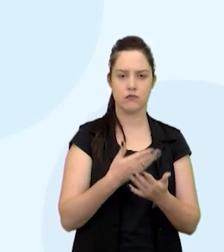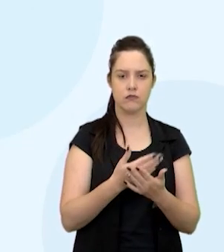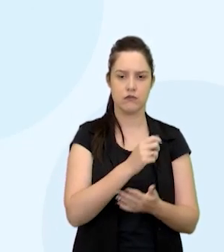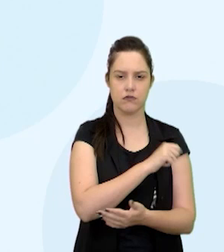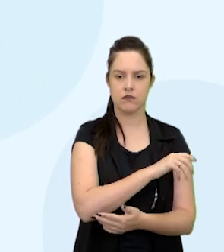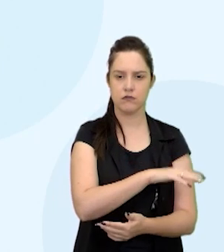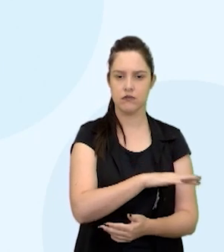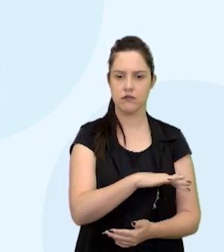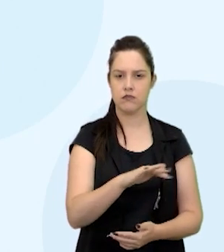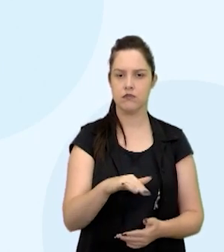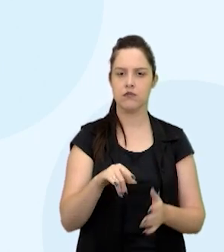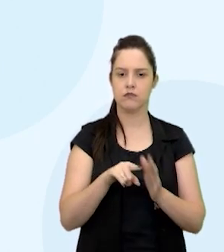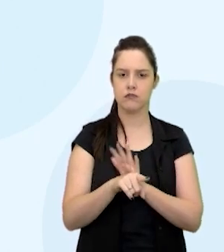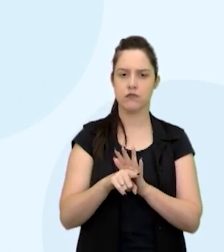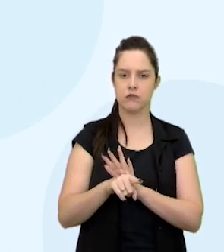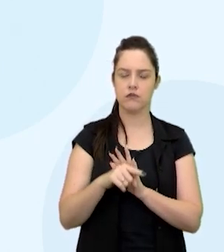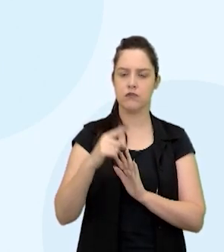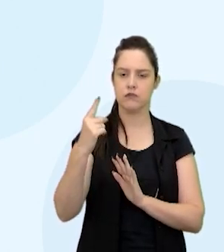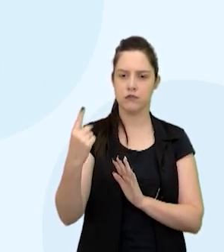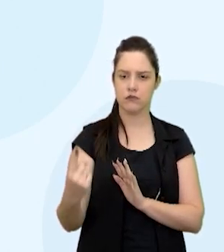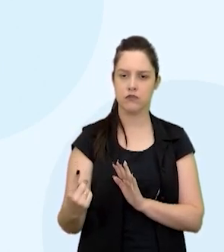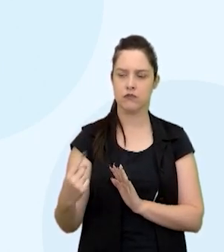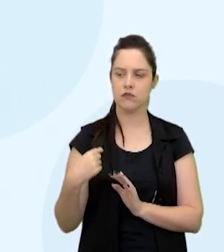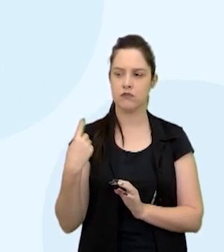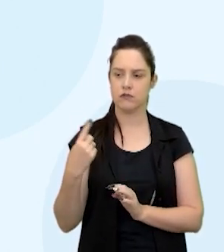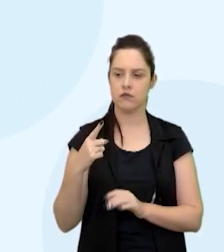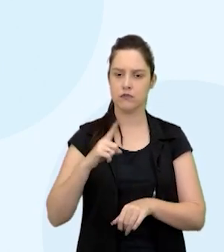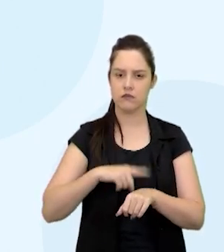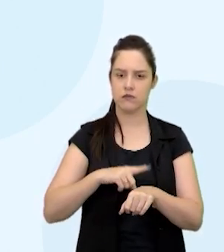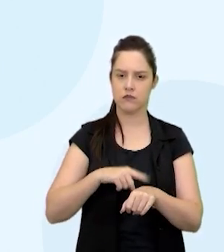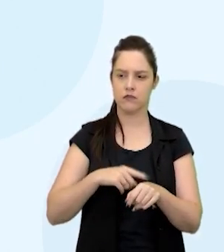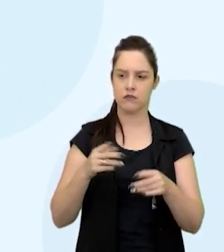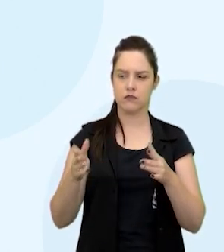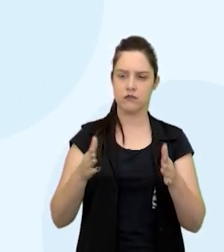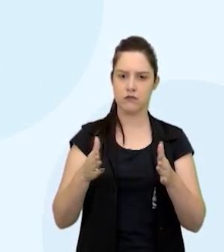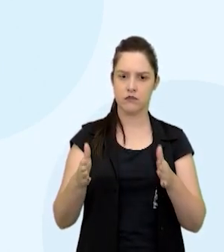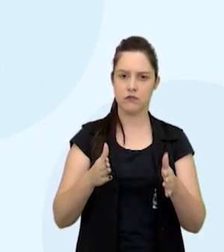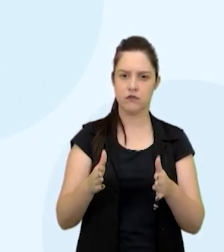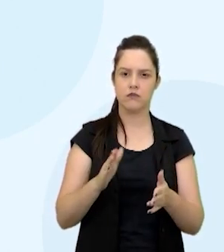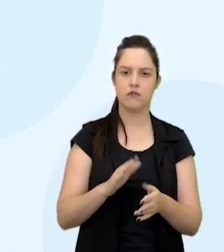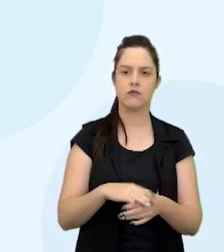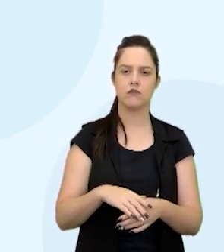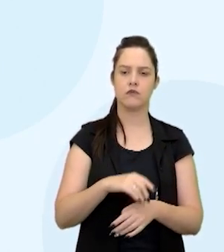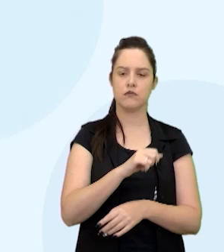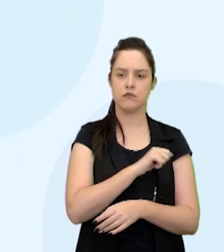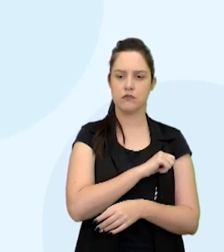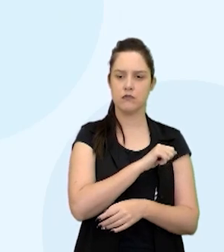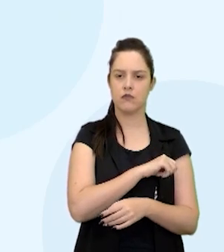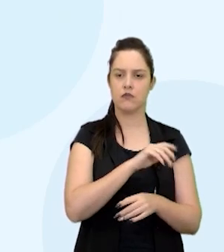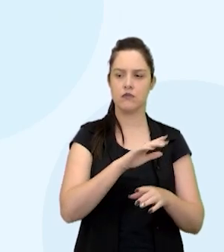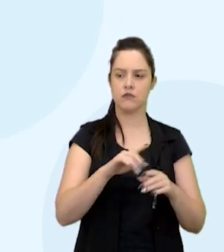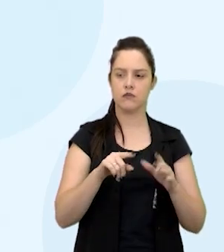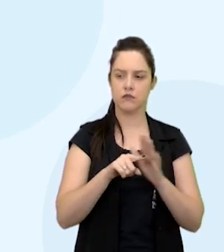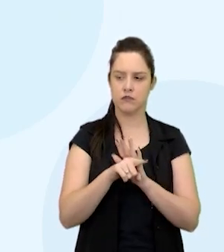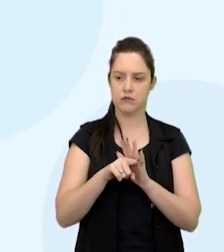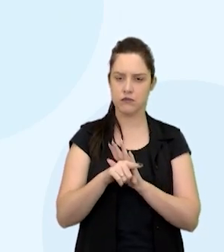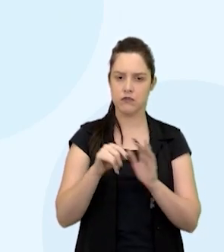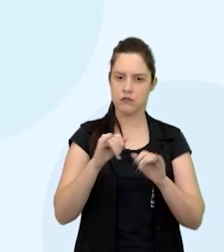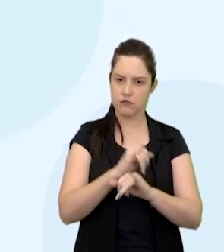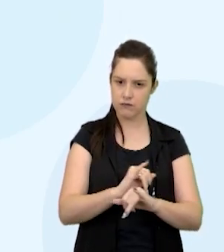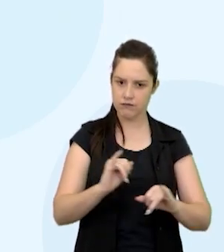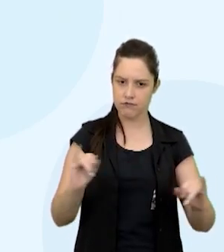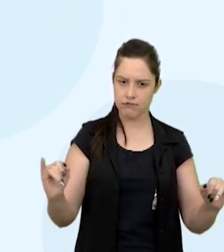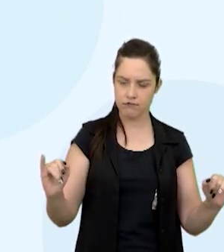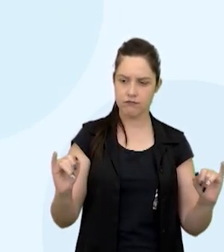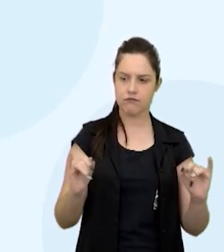desenvolvendo sua pesquisa sozinho, a gente tem aquele momento, os estudantes podem pesquisar e realizar leituras formais de anúncios veiculados